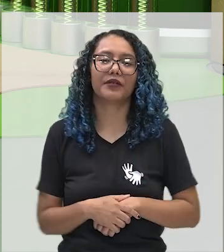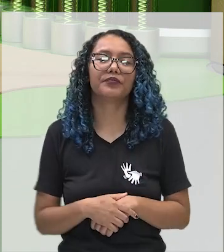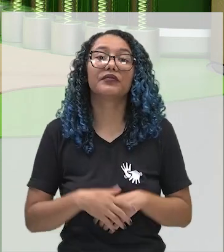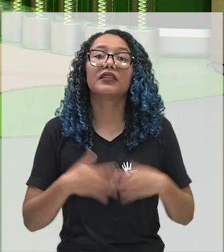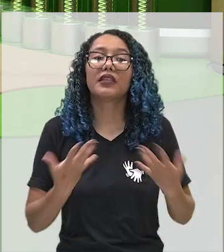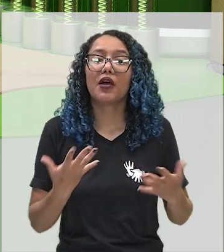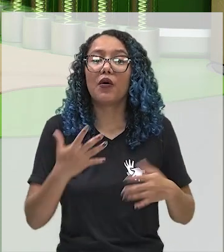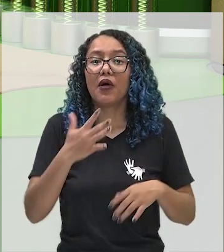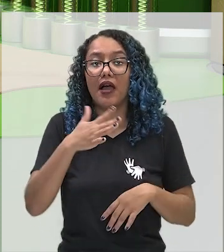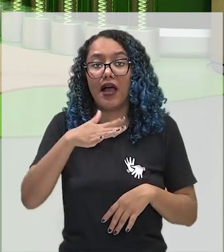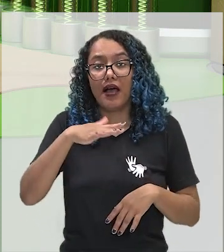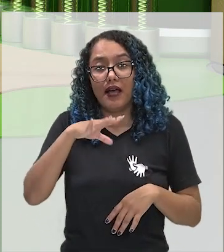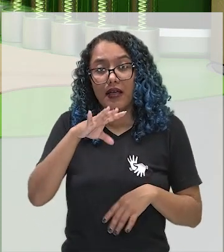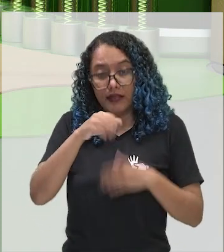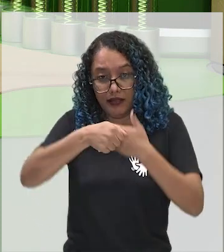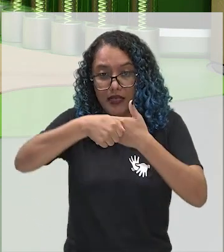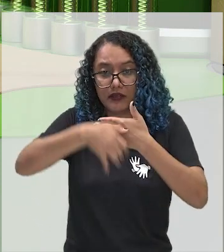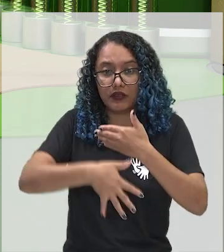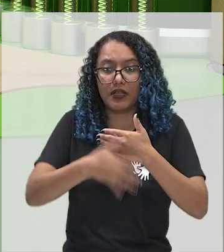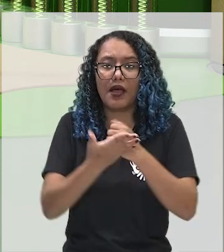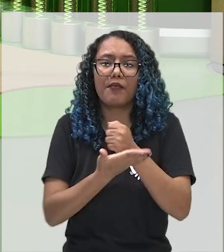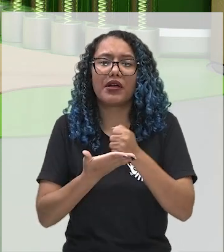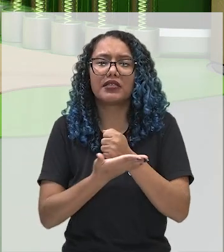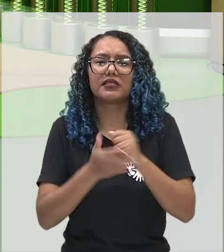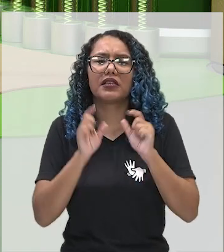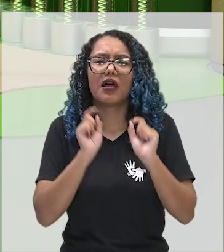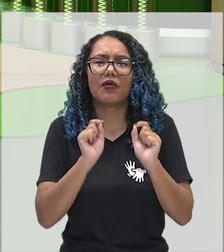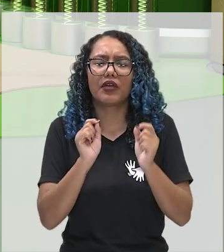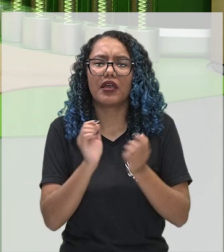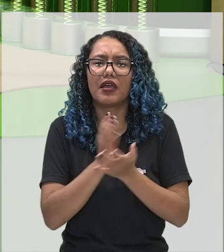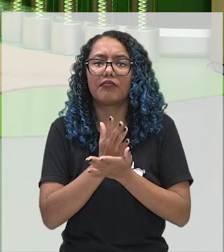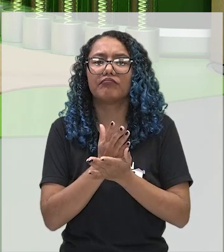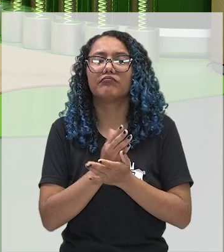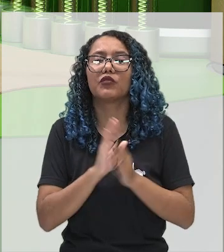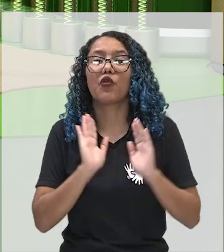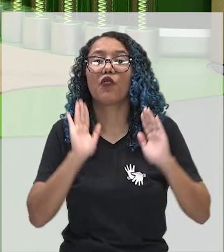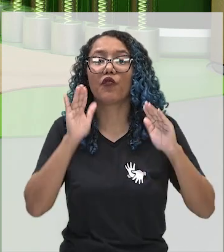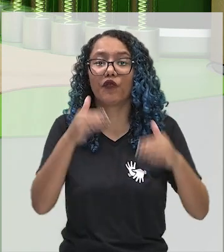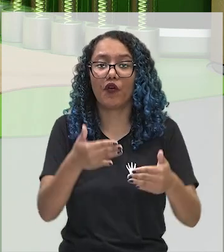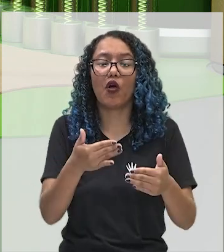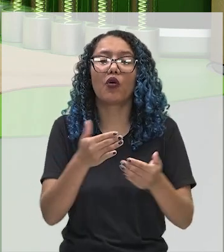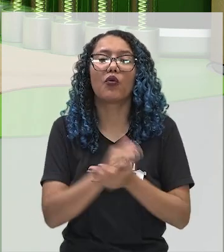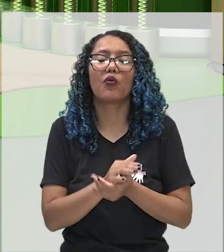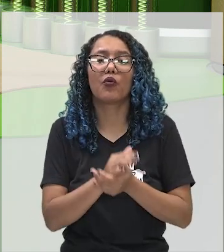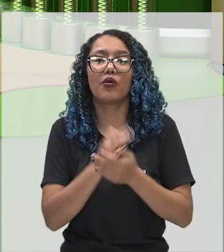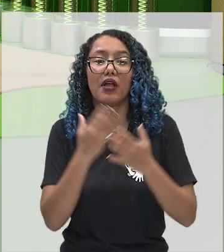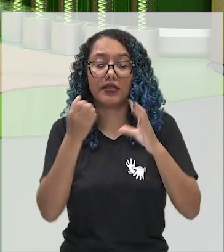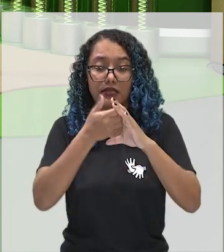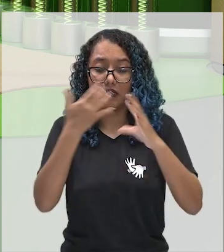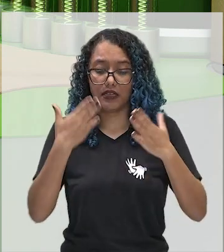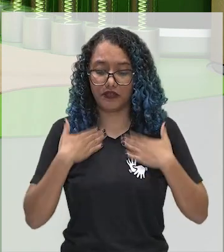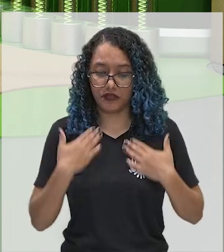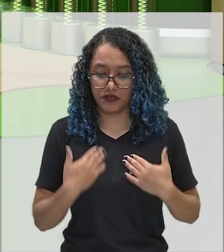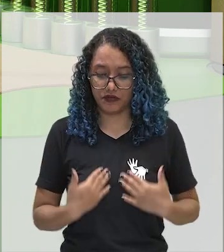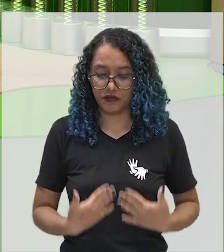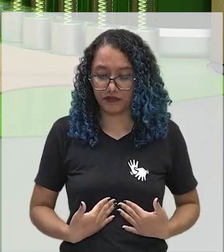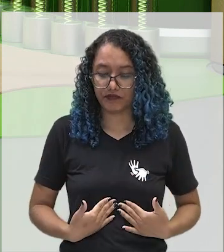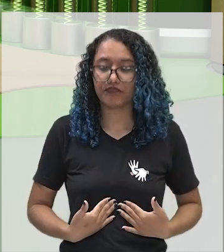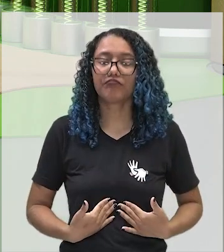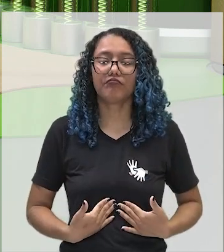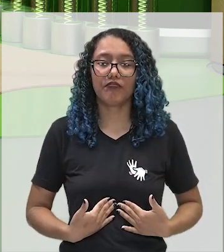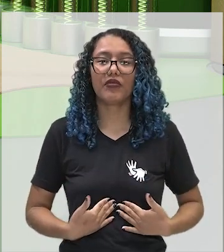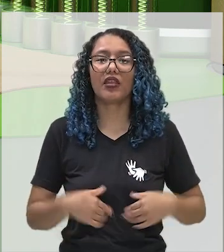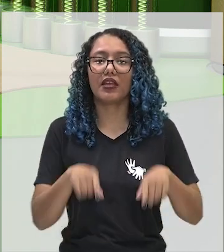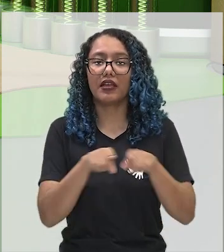ela vai se basear nas informações aí fisiológicas, né, nas características